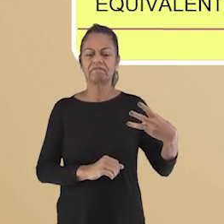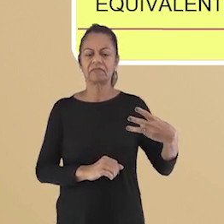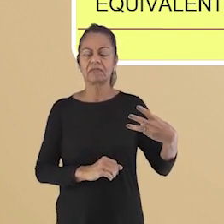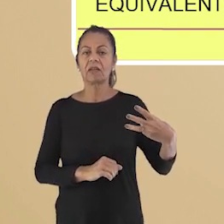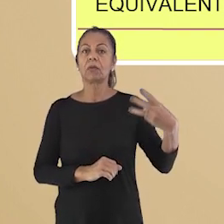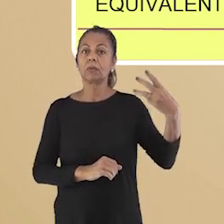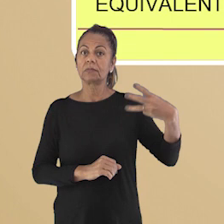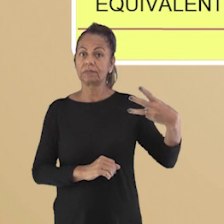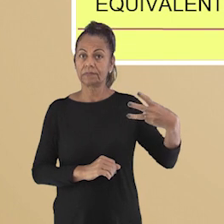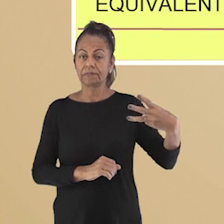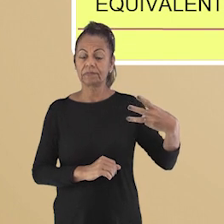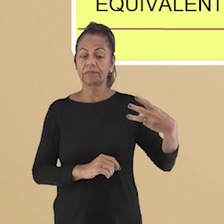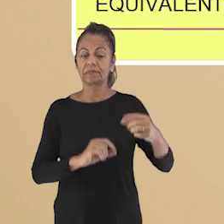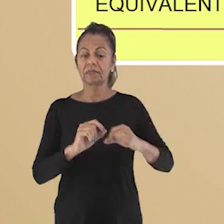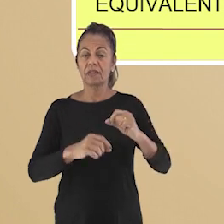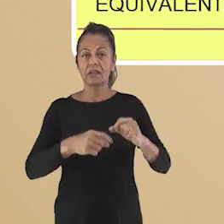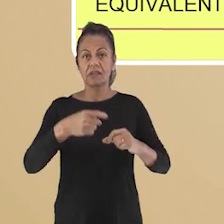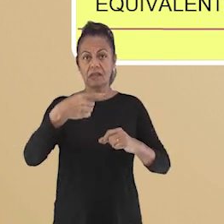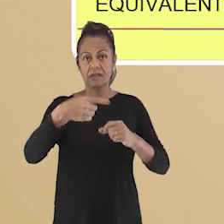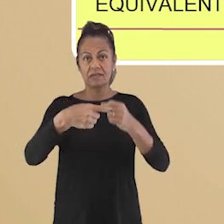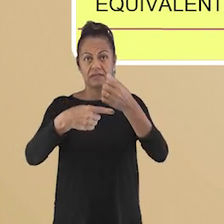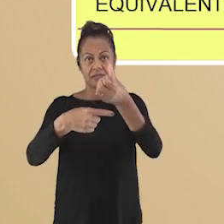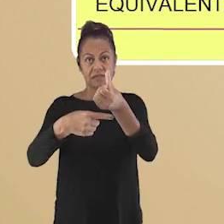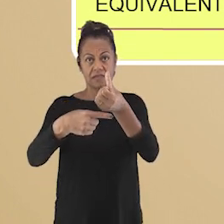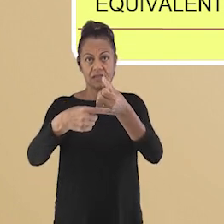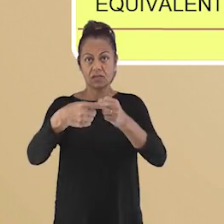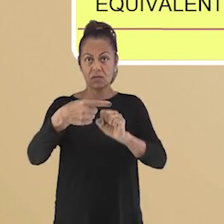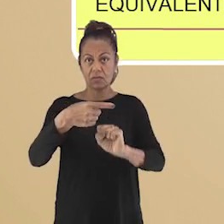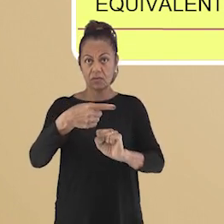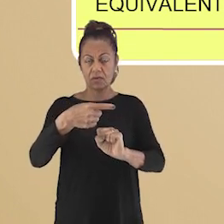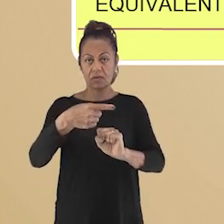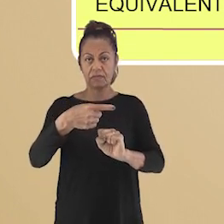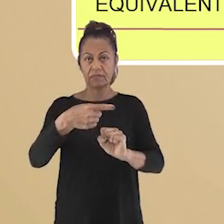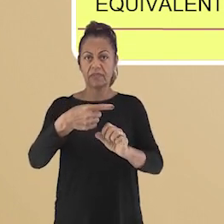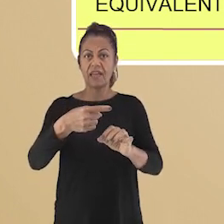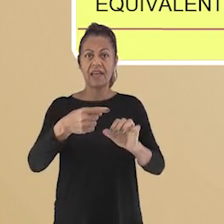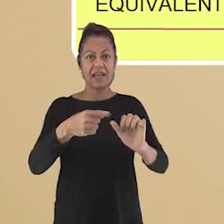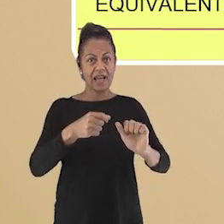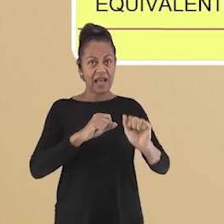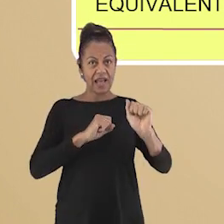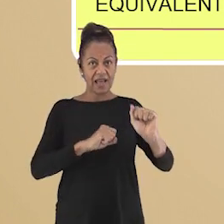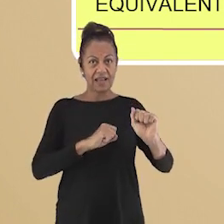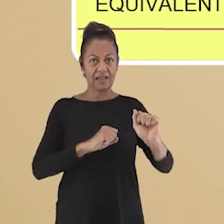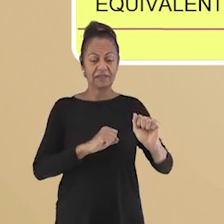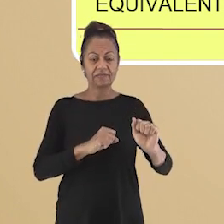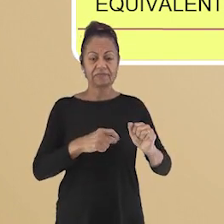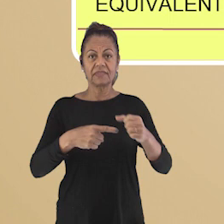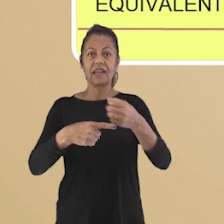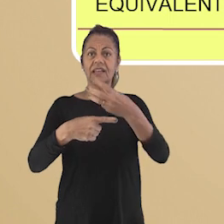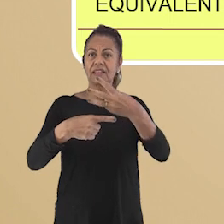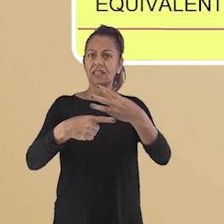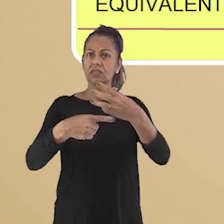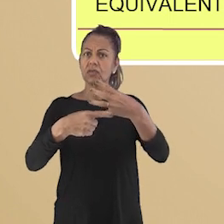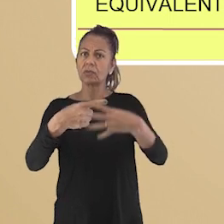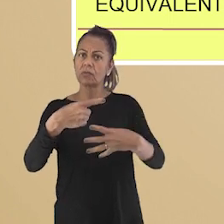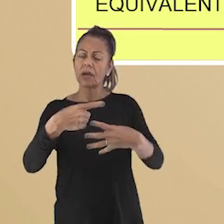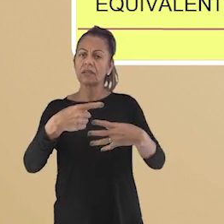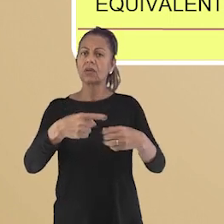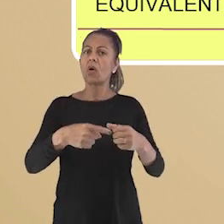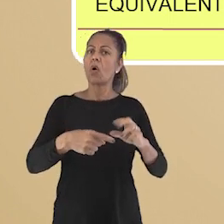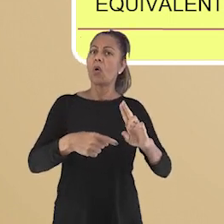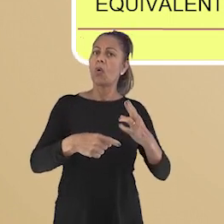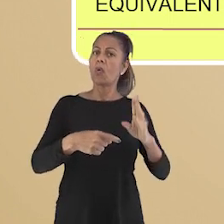verdade. 6 sobre 8. A opção A, 3 sobre 4, ou a opção B, 4 sobre